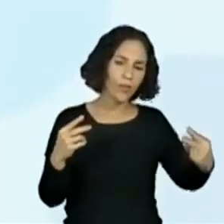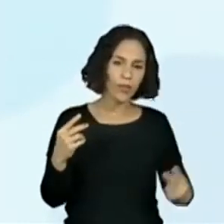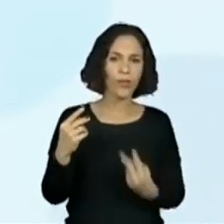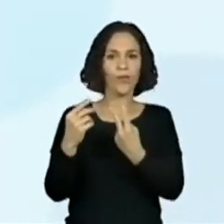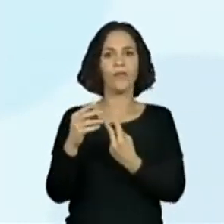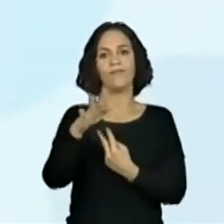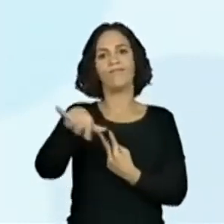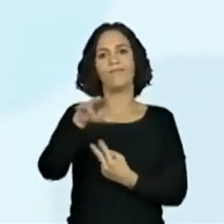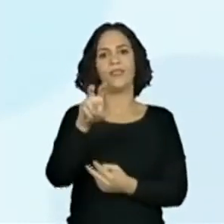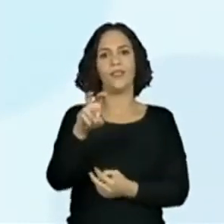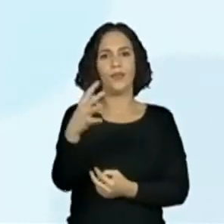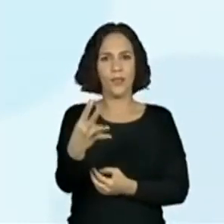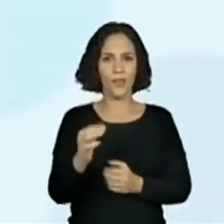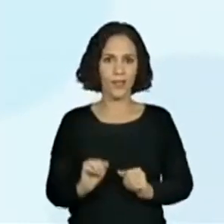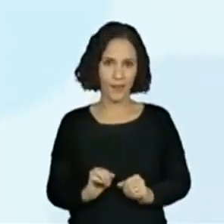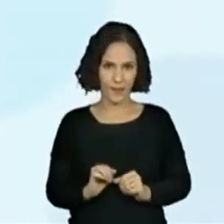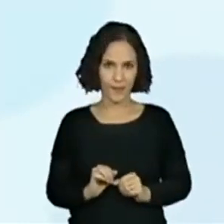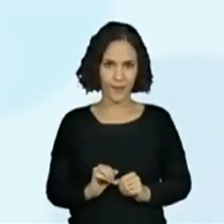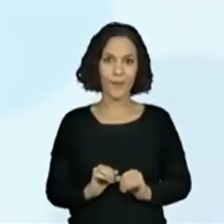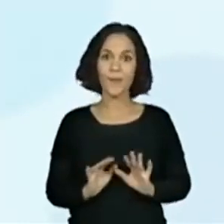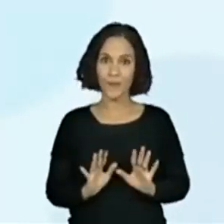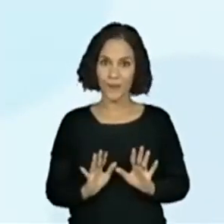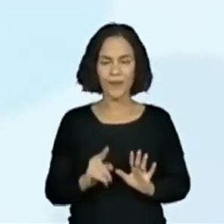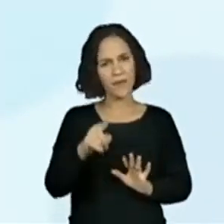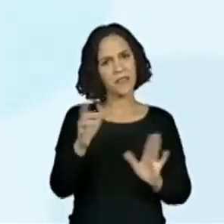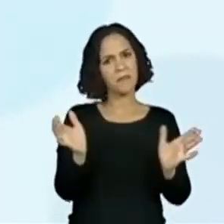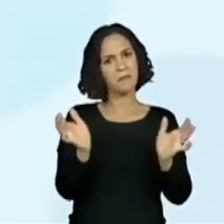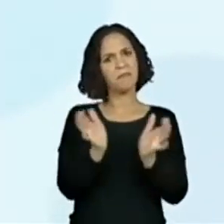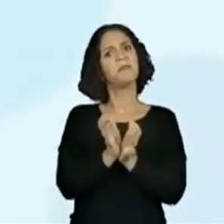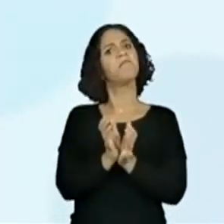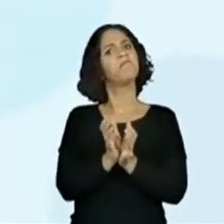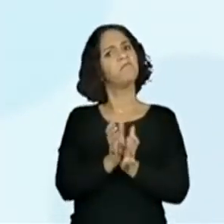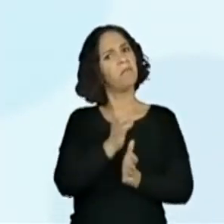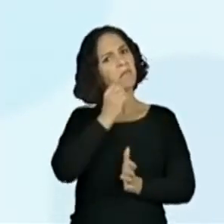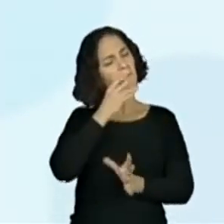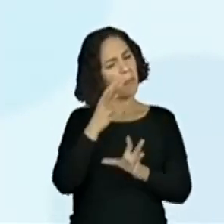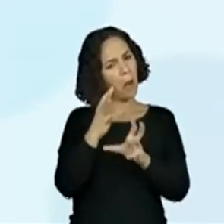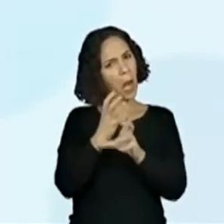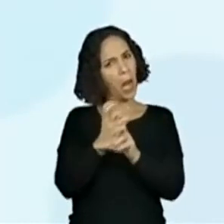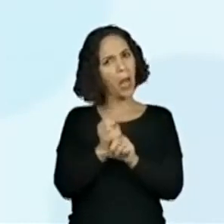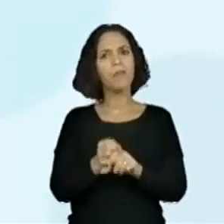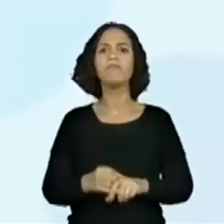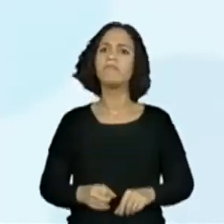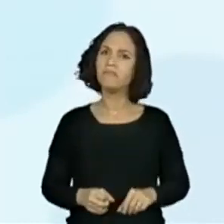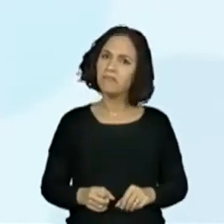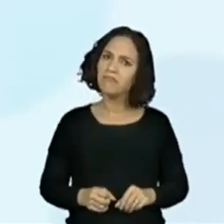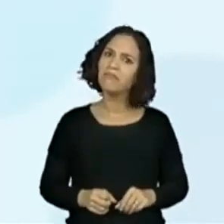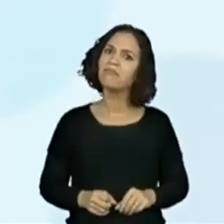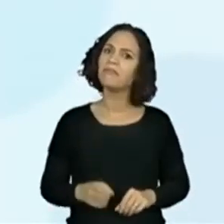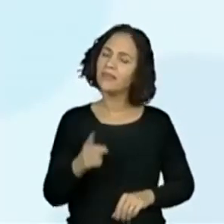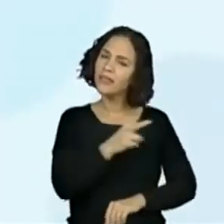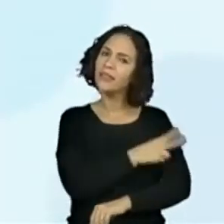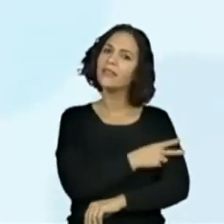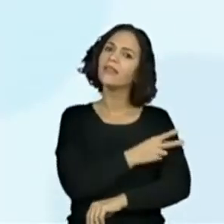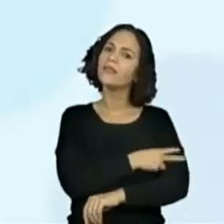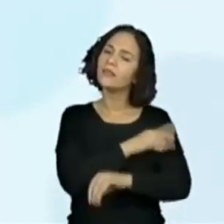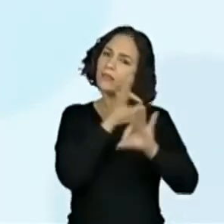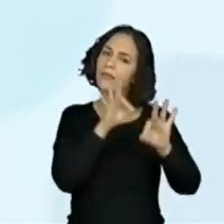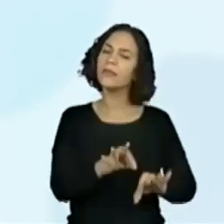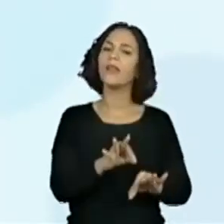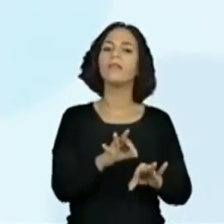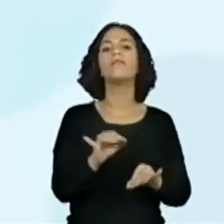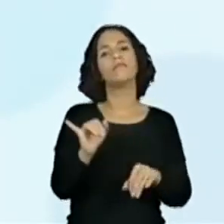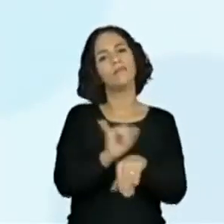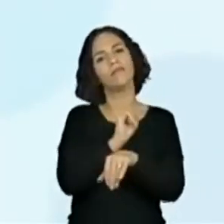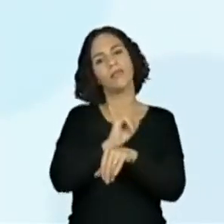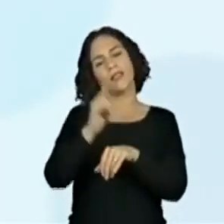mais 2, 54. E tem uma galerinha muito, muito boa em fazer contagem de cédulas do segundo ano que faz essa estratégia,